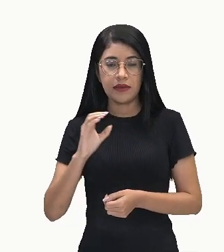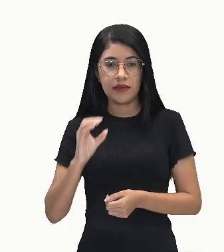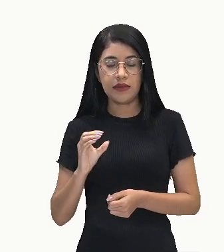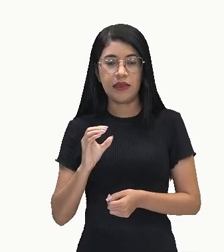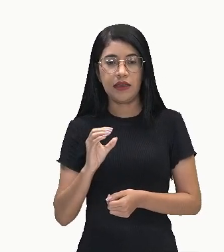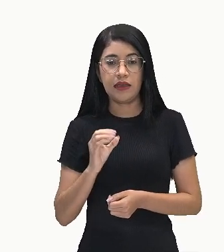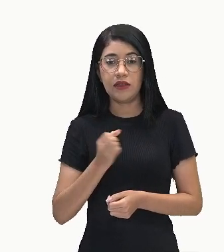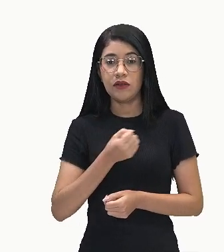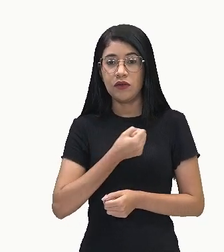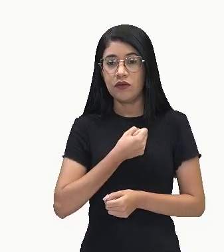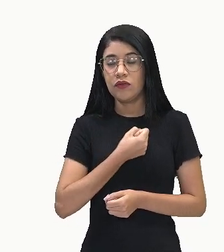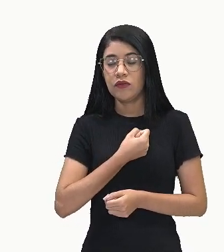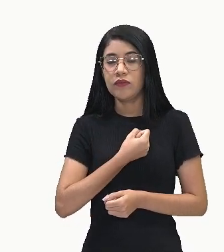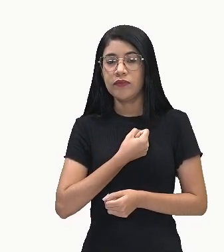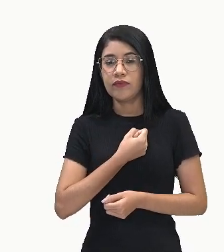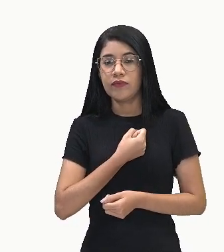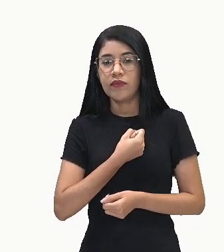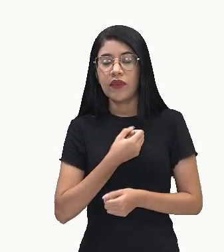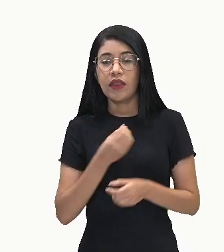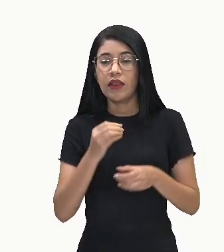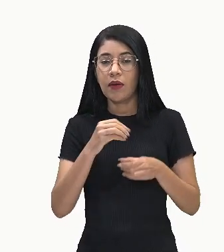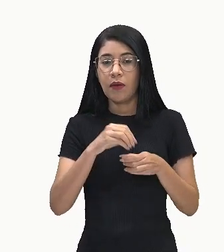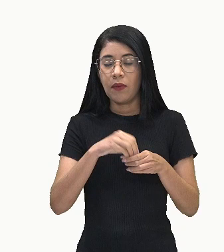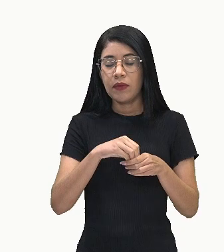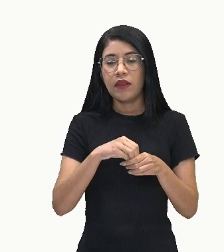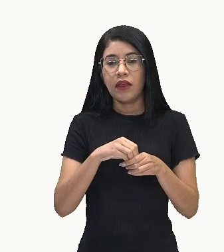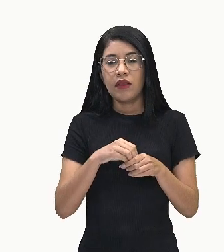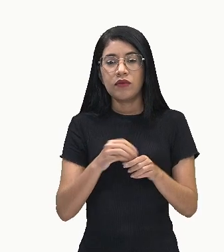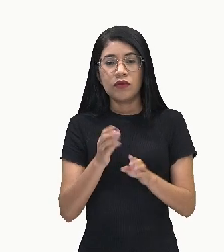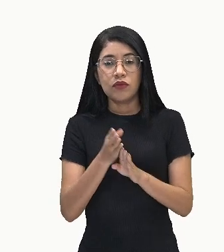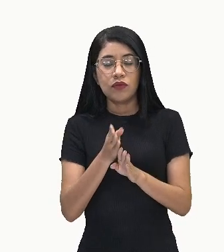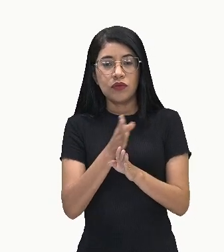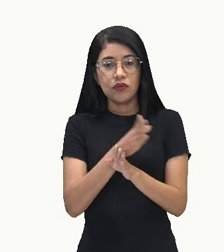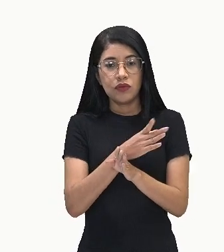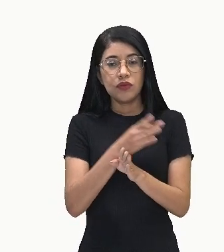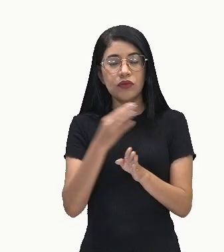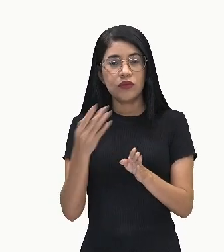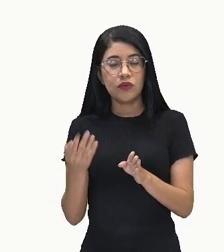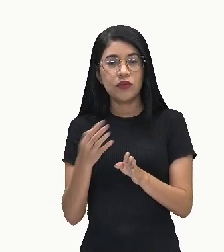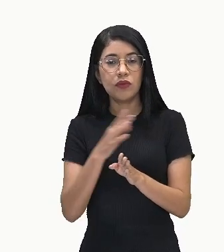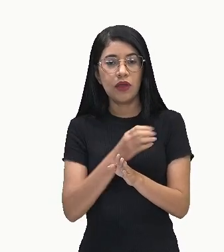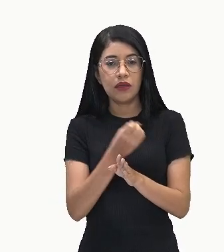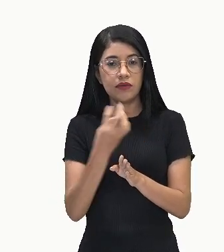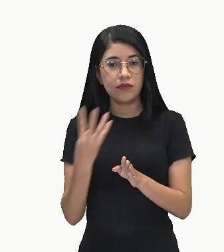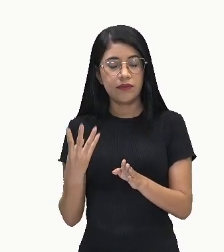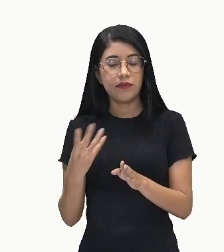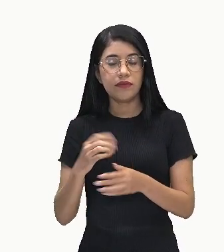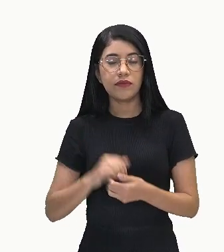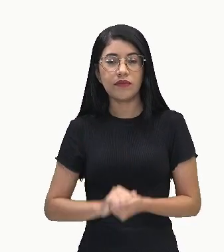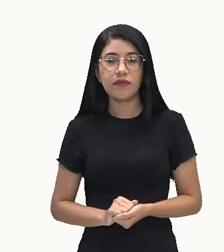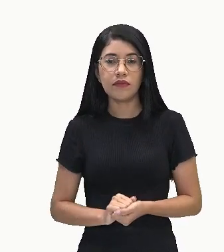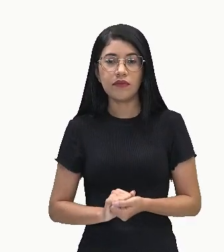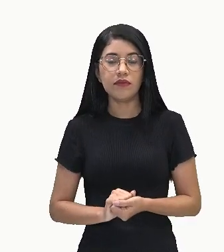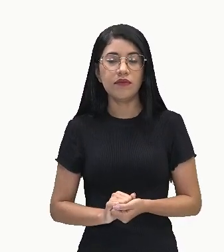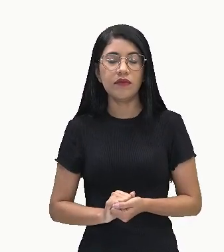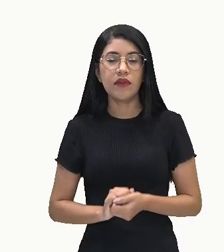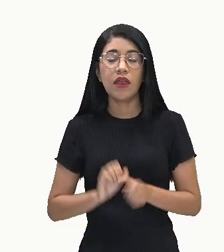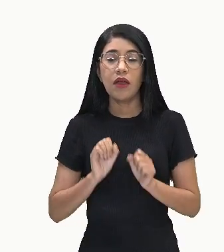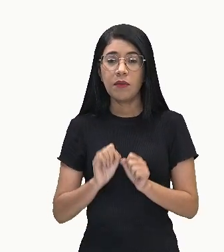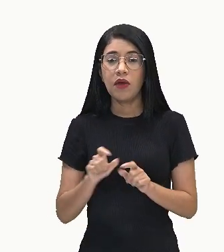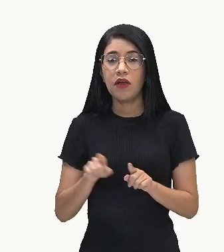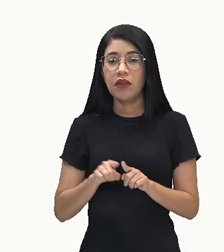coeficientes numéricos, ou seja, são números reais. Então, eles podem vir como um número